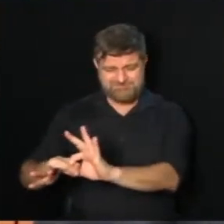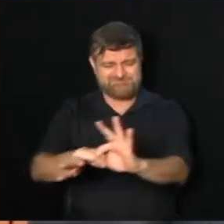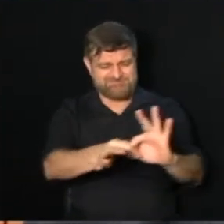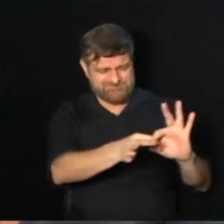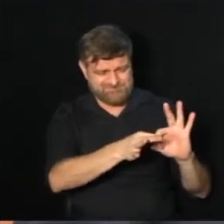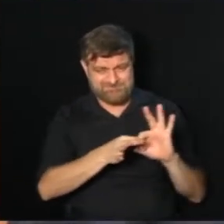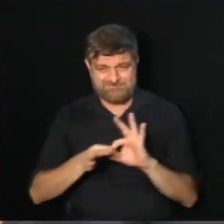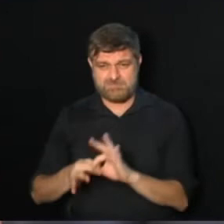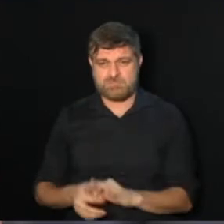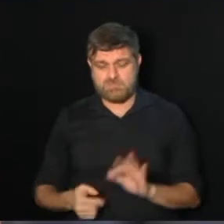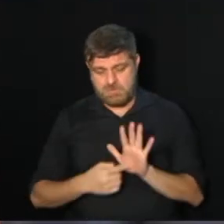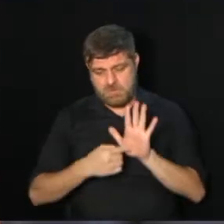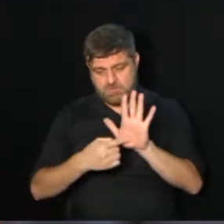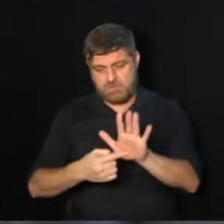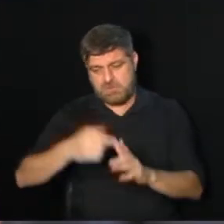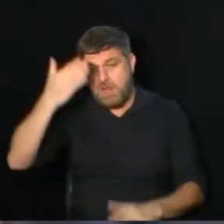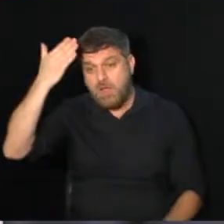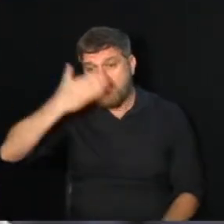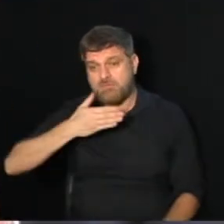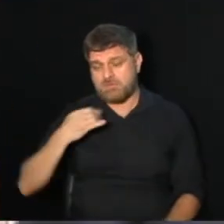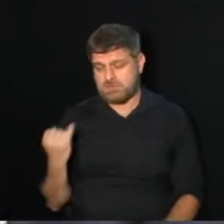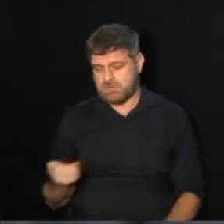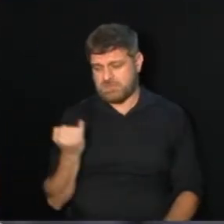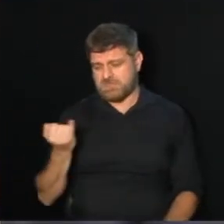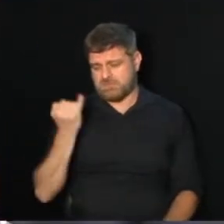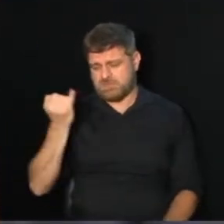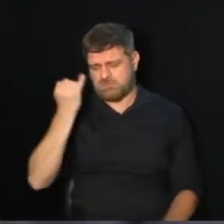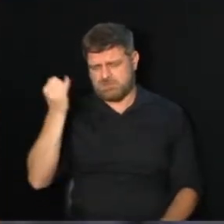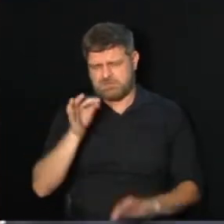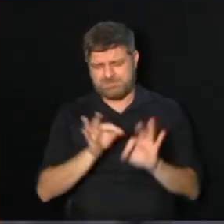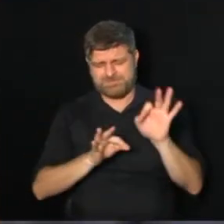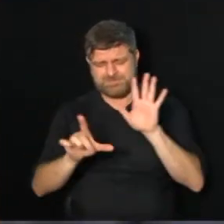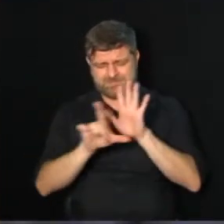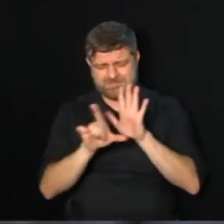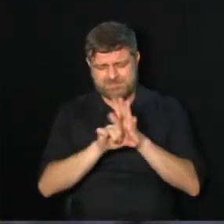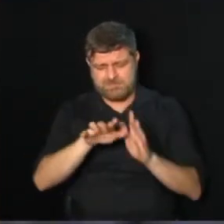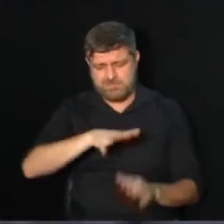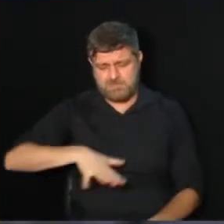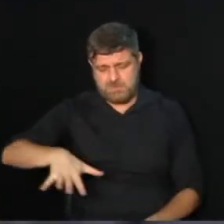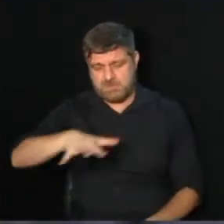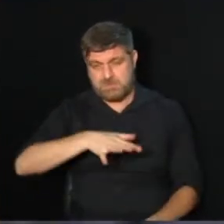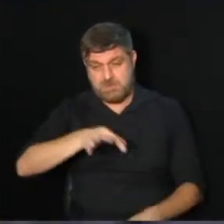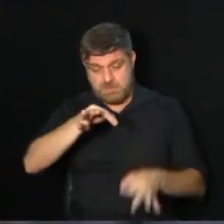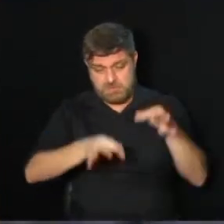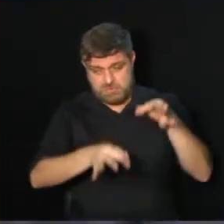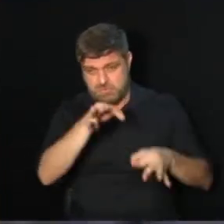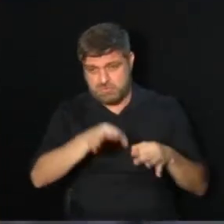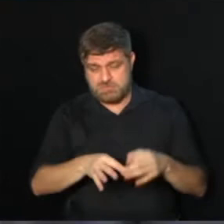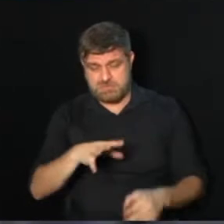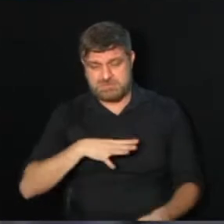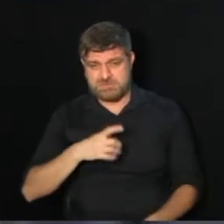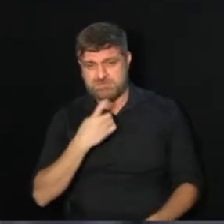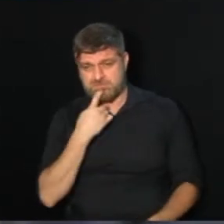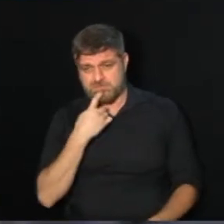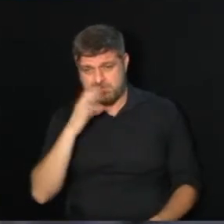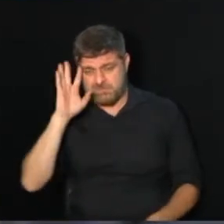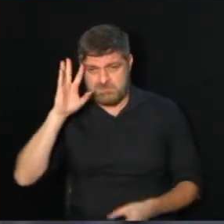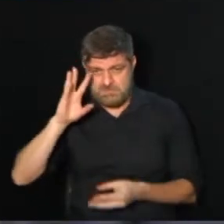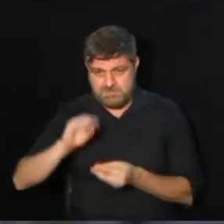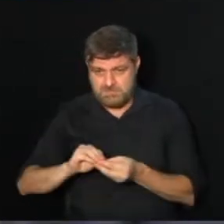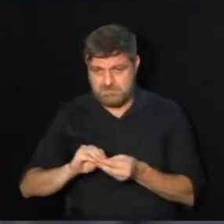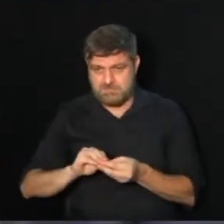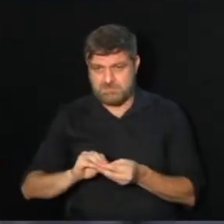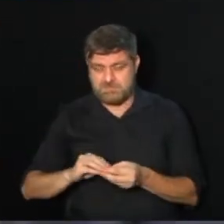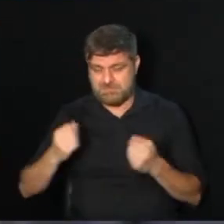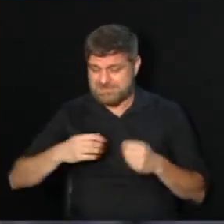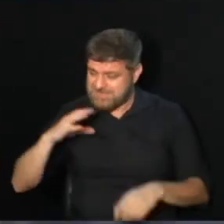presentes, sinalizando que é importante ter isso no ordenamento jurídico municipal, entendemos que temos que avançar